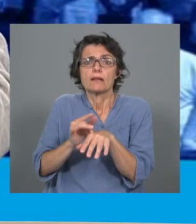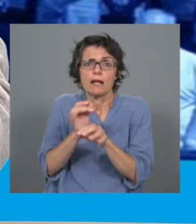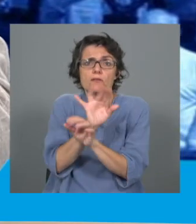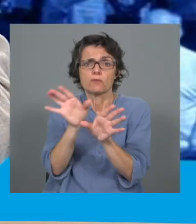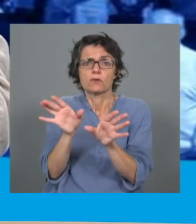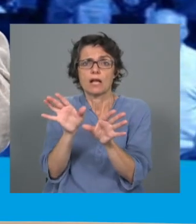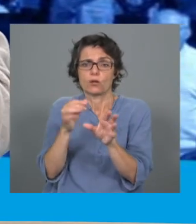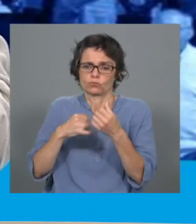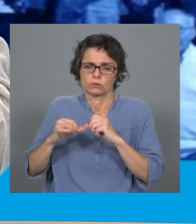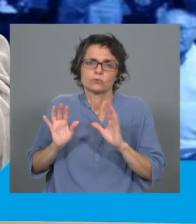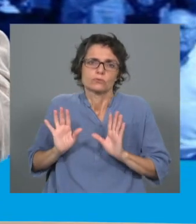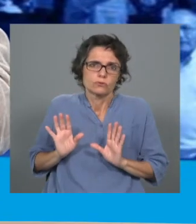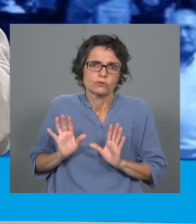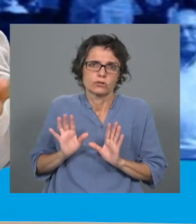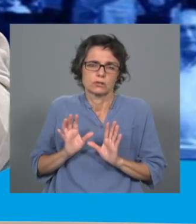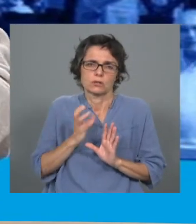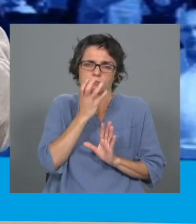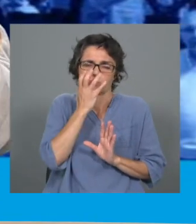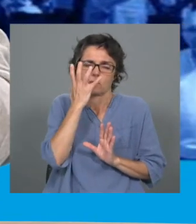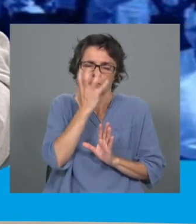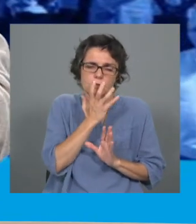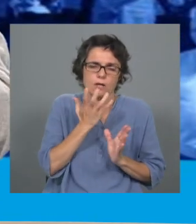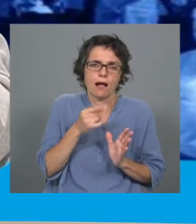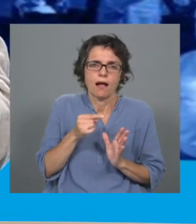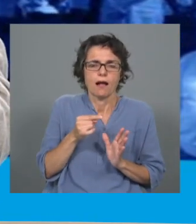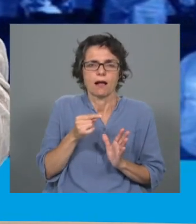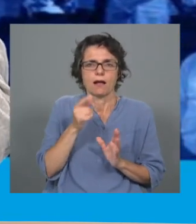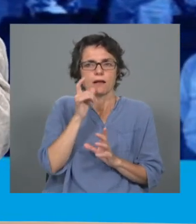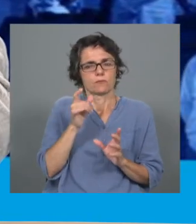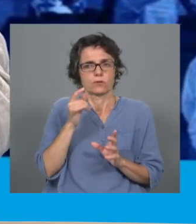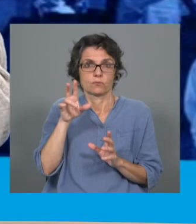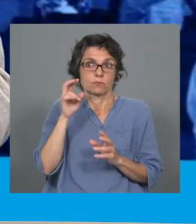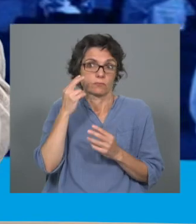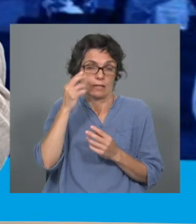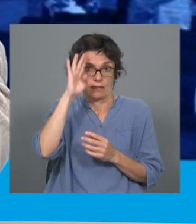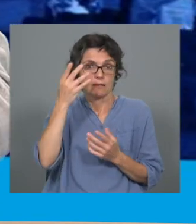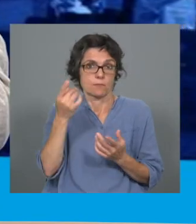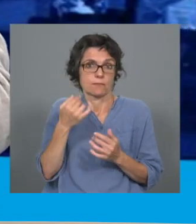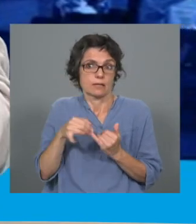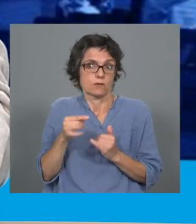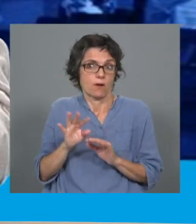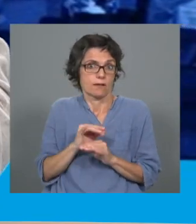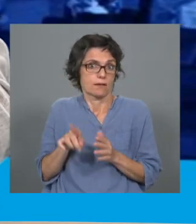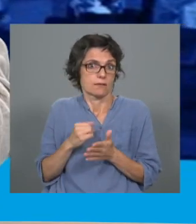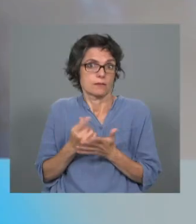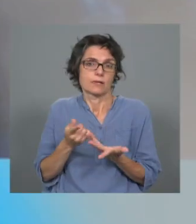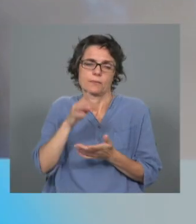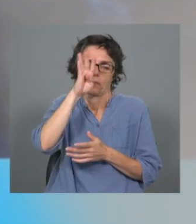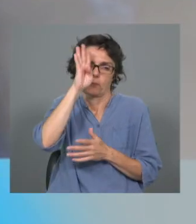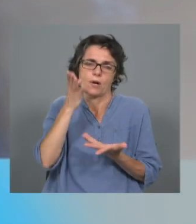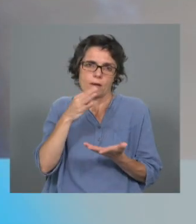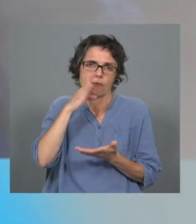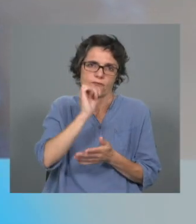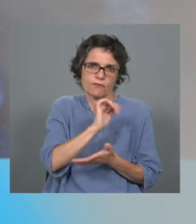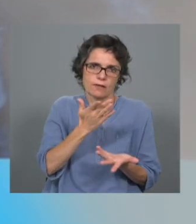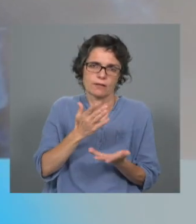uma intervenção cirúrgica, com anestesia geral. Qualquer pessoa que esteja a ouvir e que perceba minimamente o assunto sabe que há sempre riscos. A idade do Papa também, não é? Felizmente correu tudo bem,